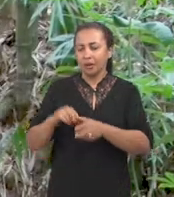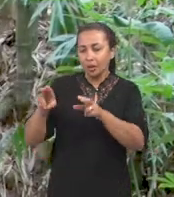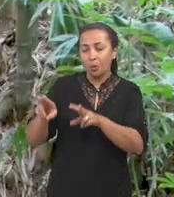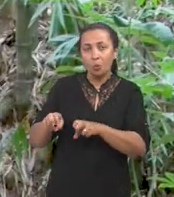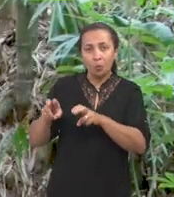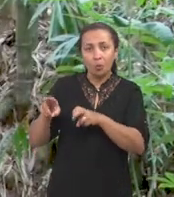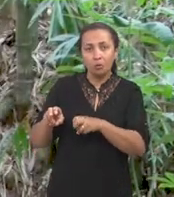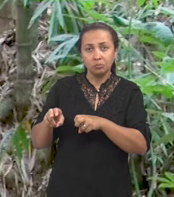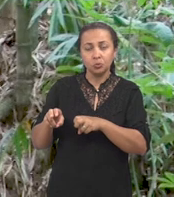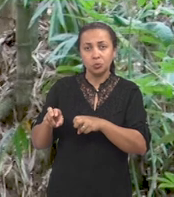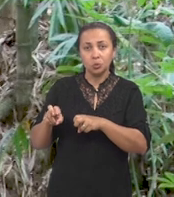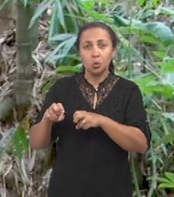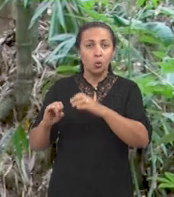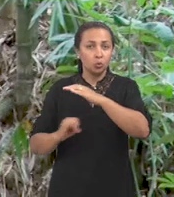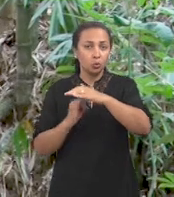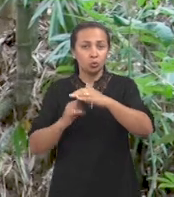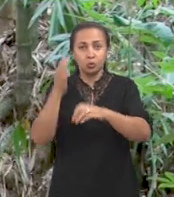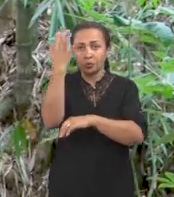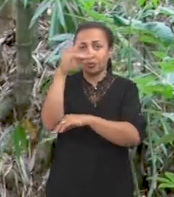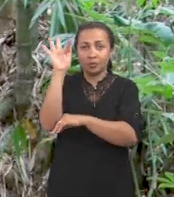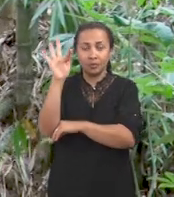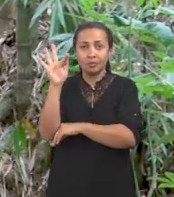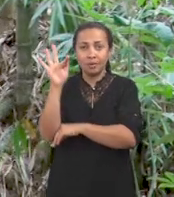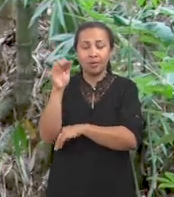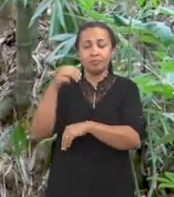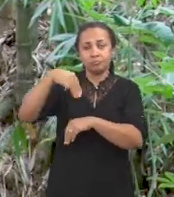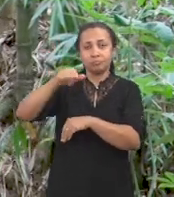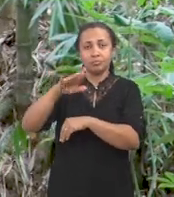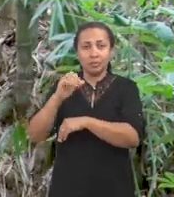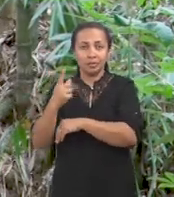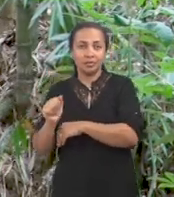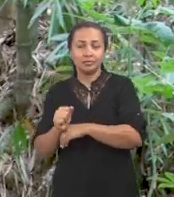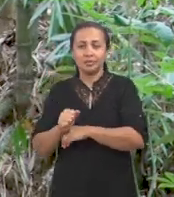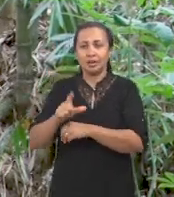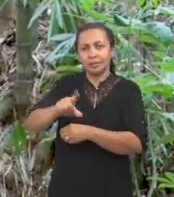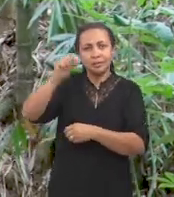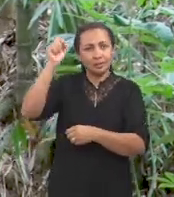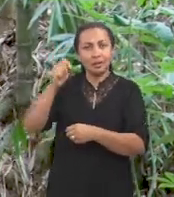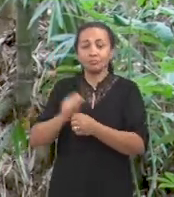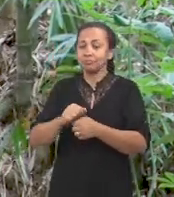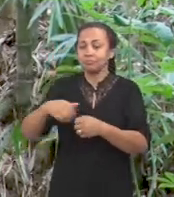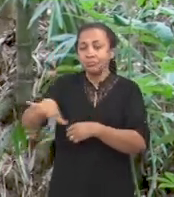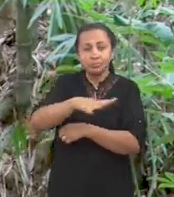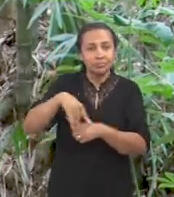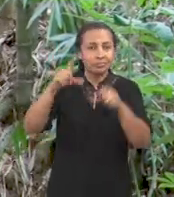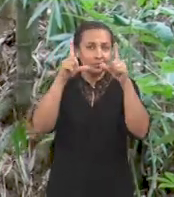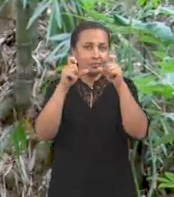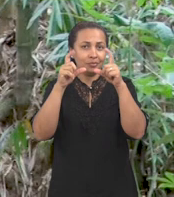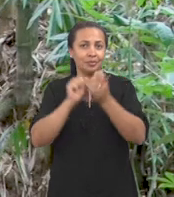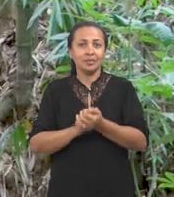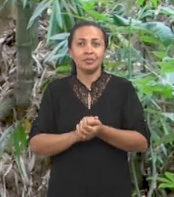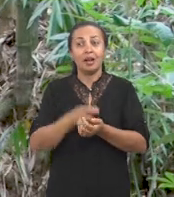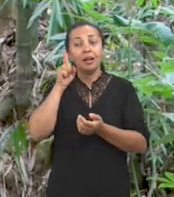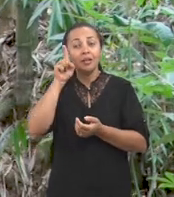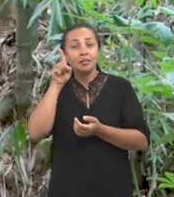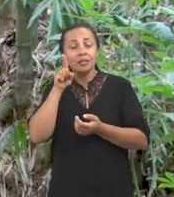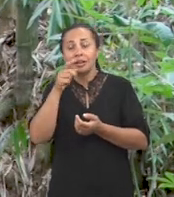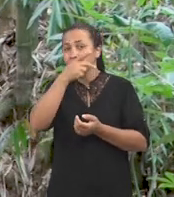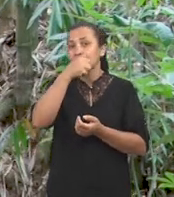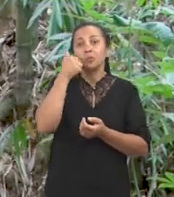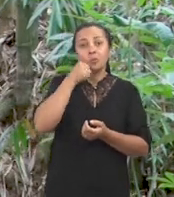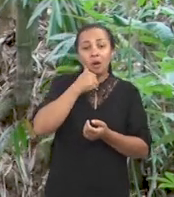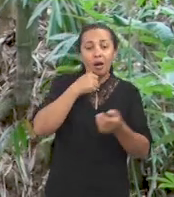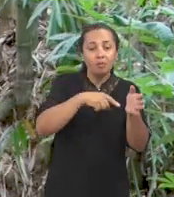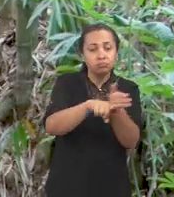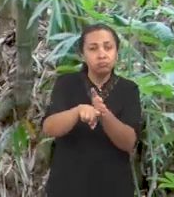e o campus do Instituto Federal do Maranhão no centro histórico de São Luís se destaca pelas pesquisas na área da fotografia foi lá